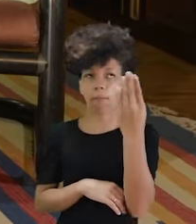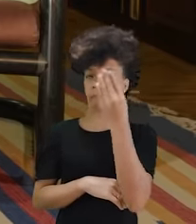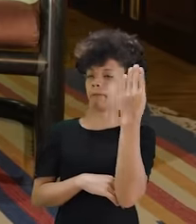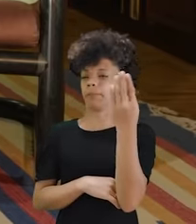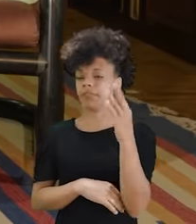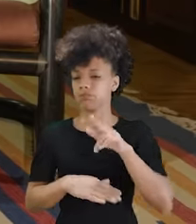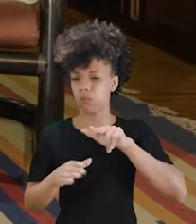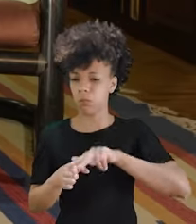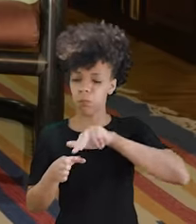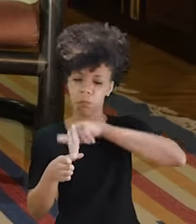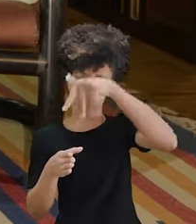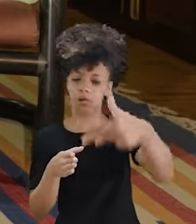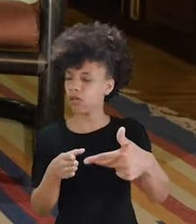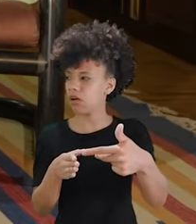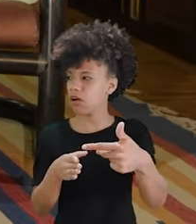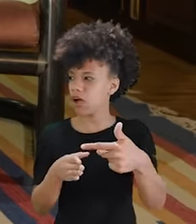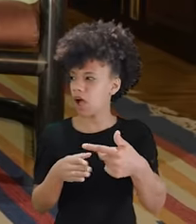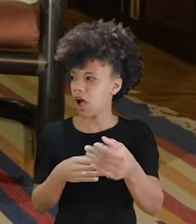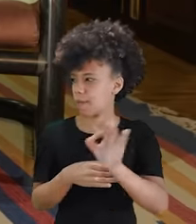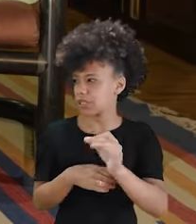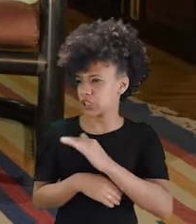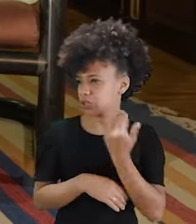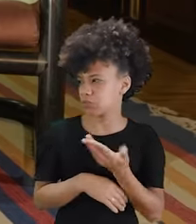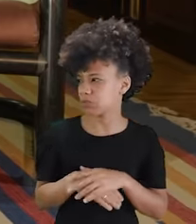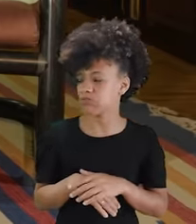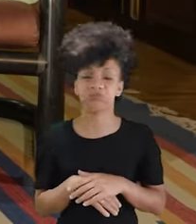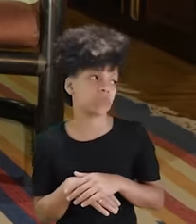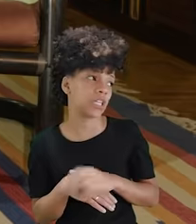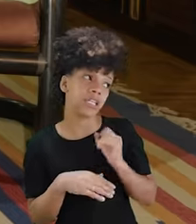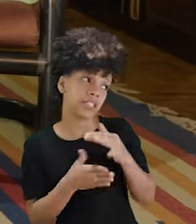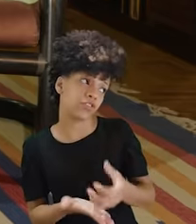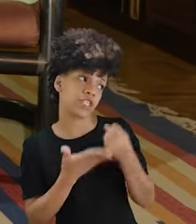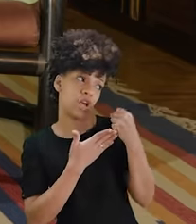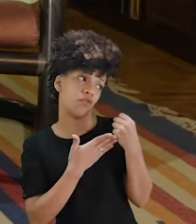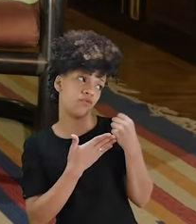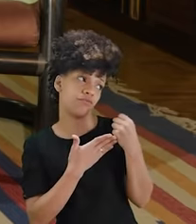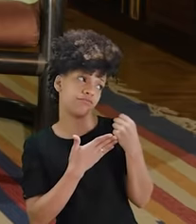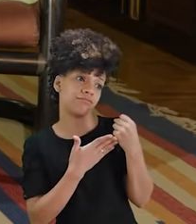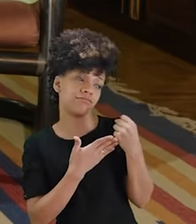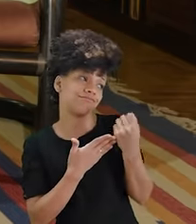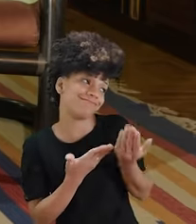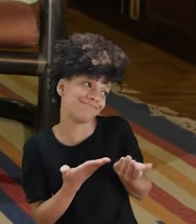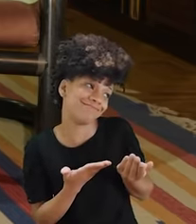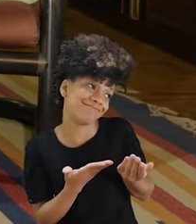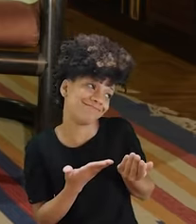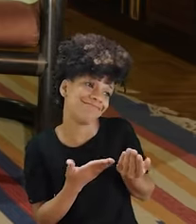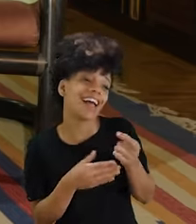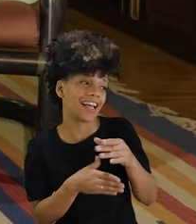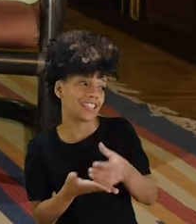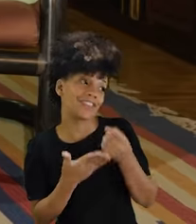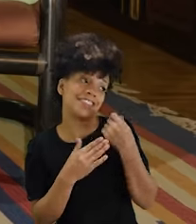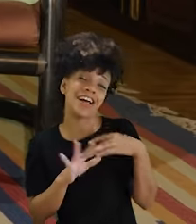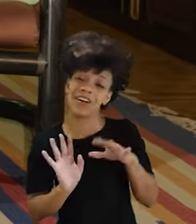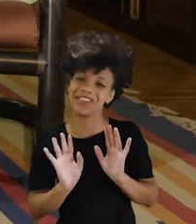salvo Sim esse aqui esse foi tão tá mas assim ficar um cara